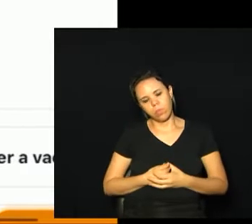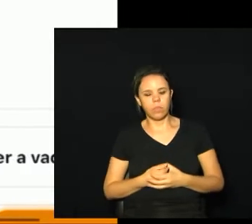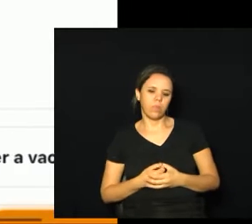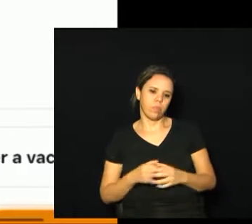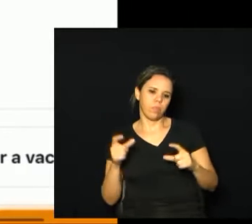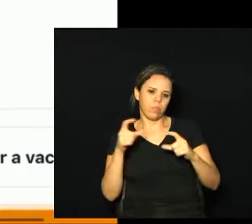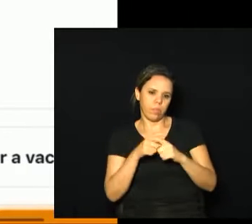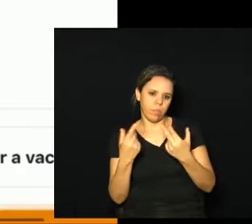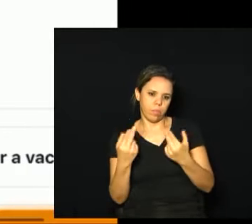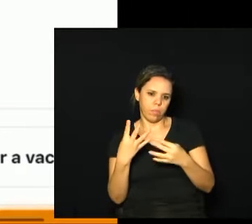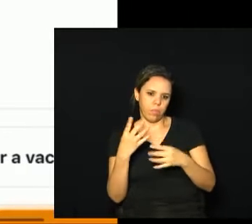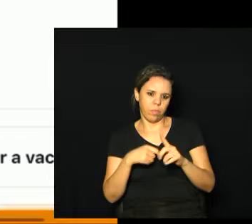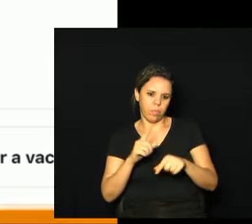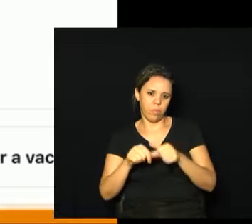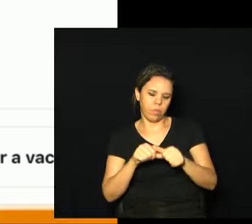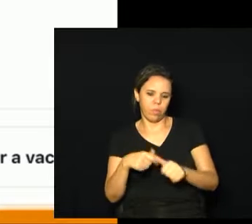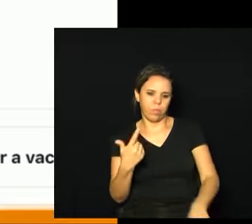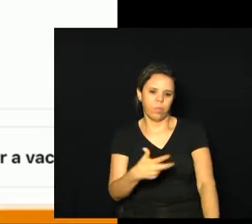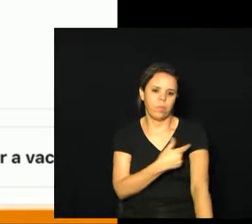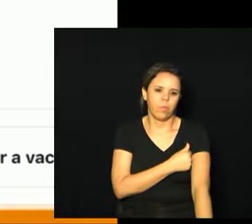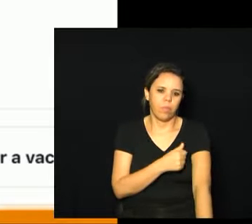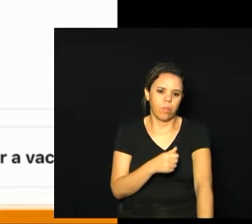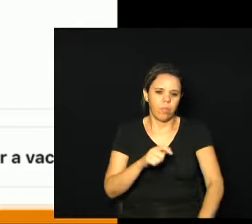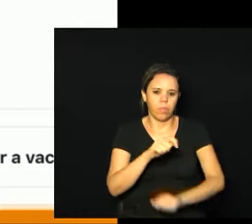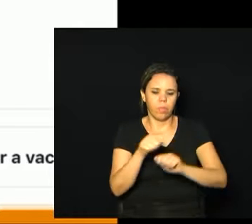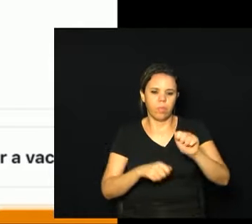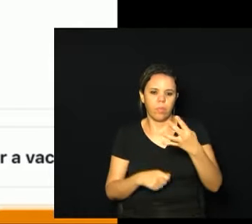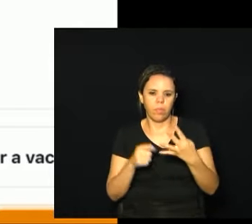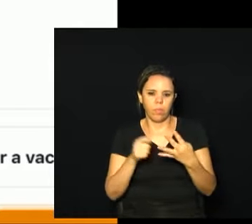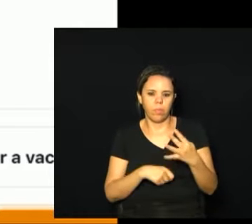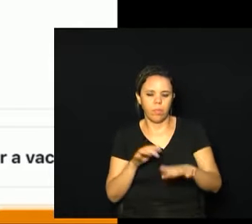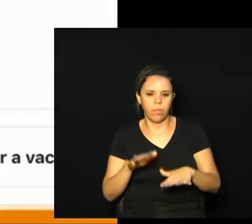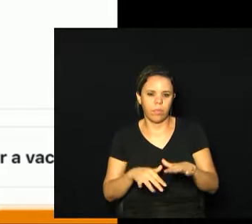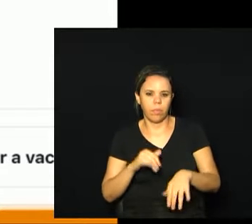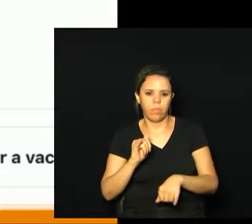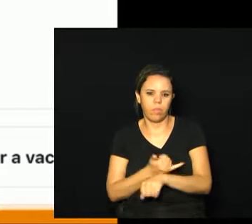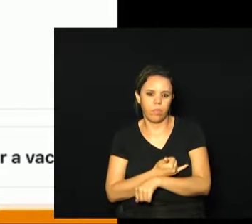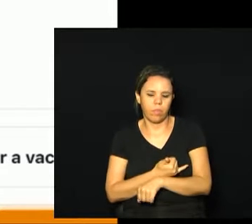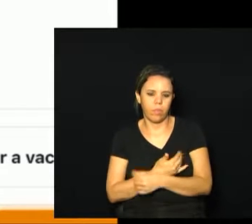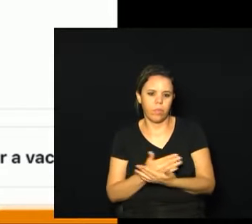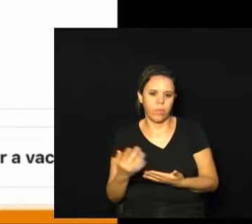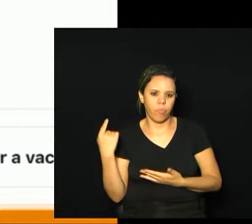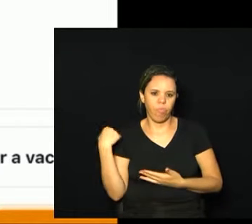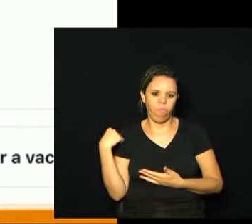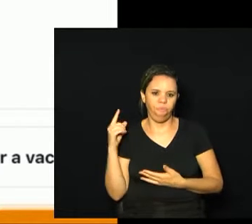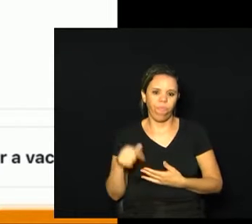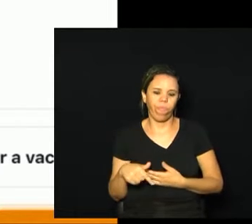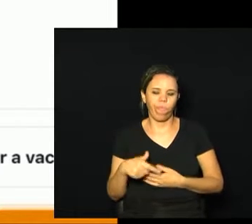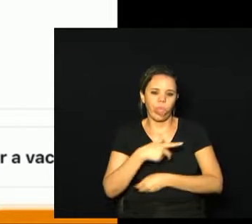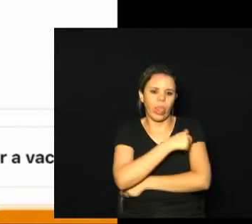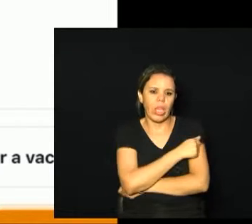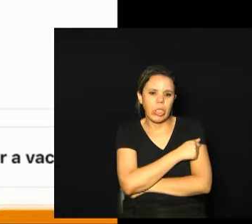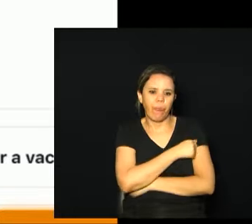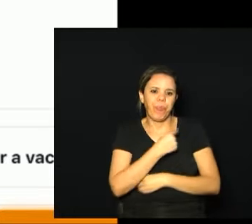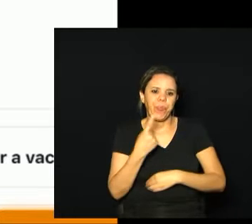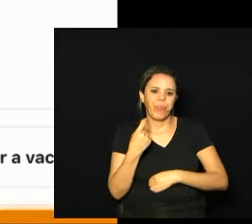Pfizer, também 4 meses. AstraZeneca, 4 meses. No caso da Janssen, que inicialmente era aquela vacina de